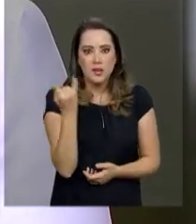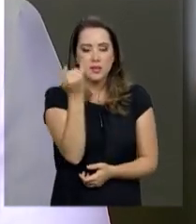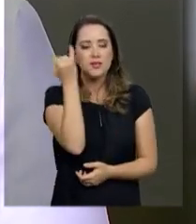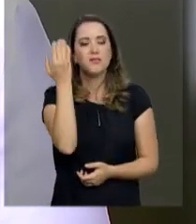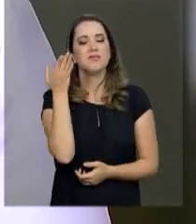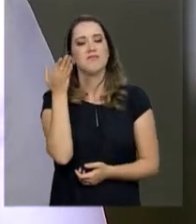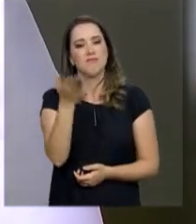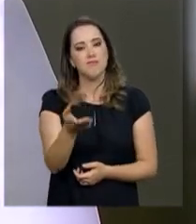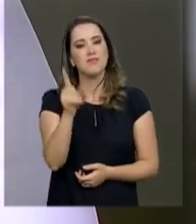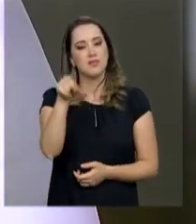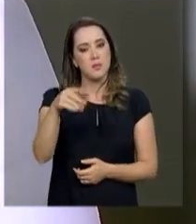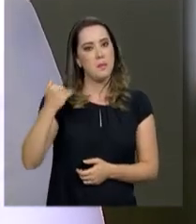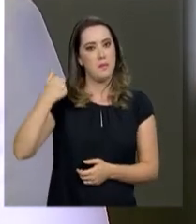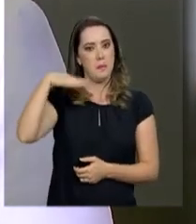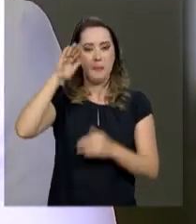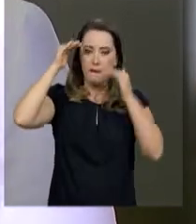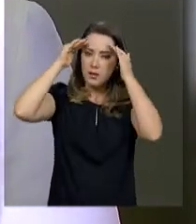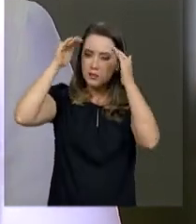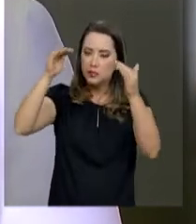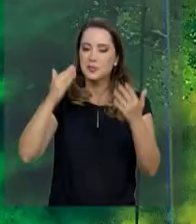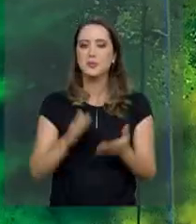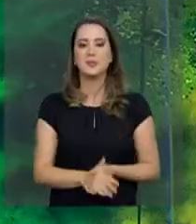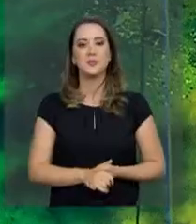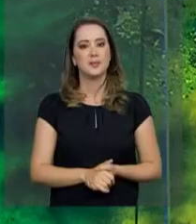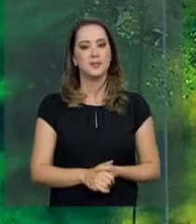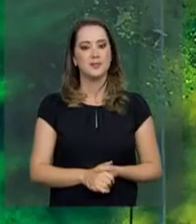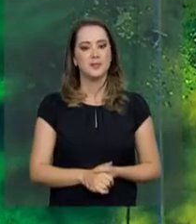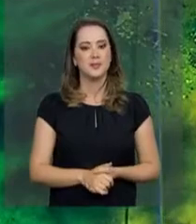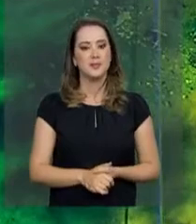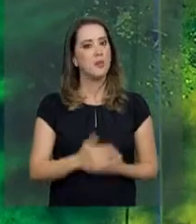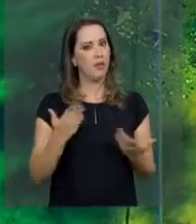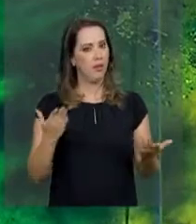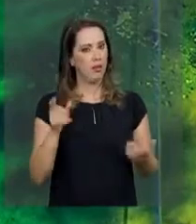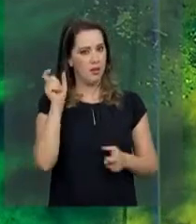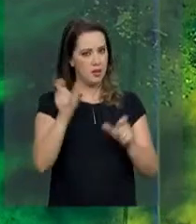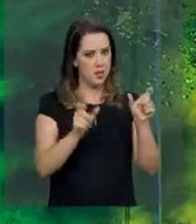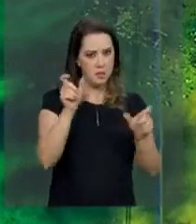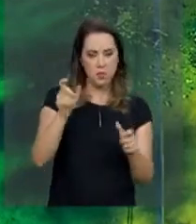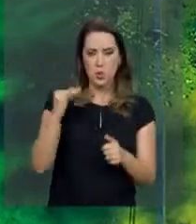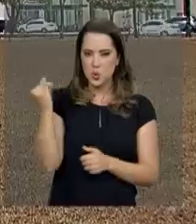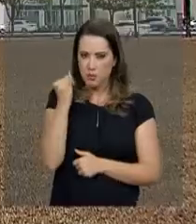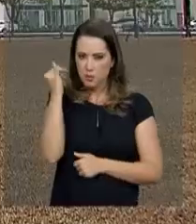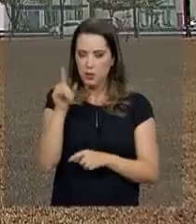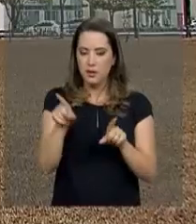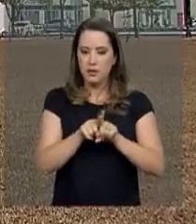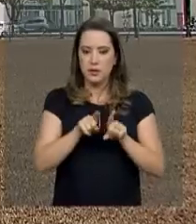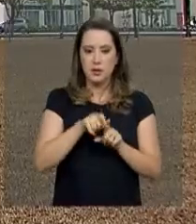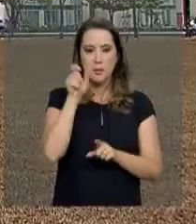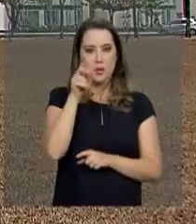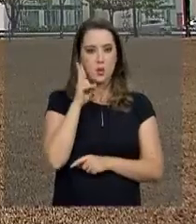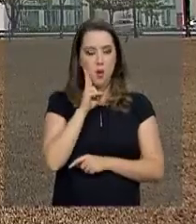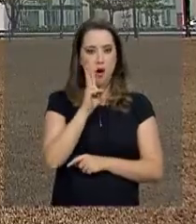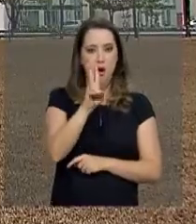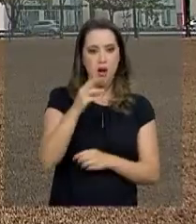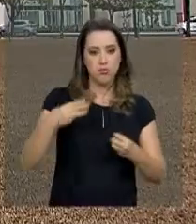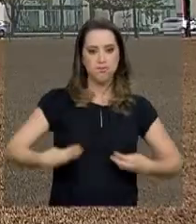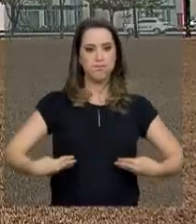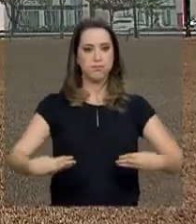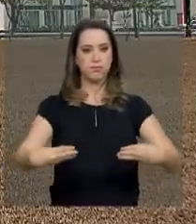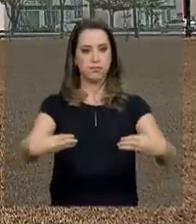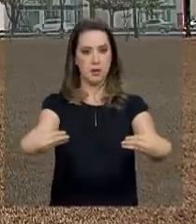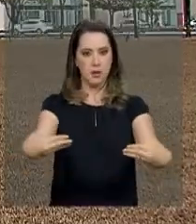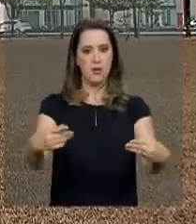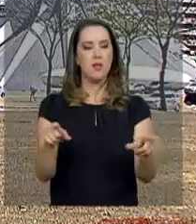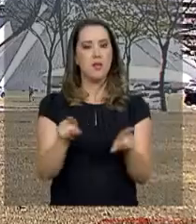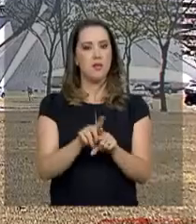personalidades além de homenageá lo obviamente além da homenagem às personalidades quem for até a esplanada dos